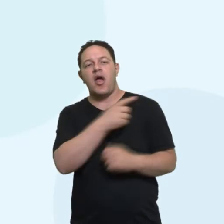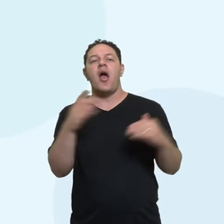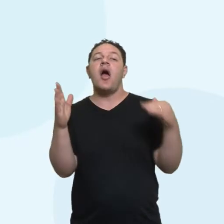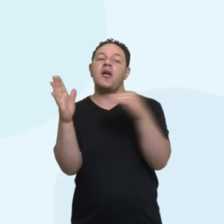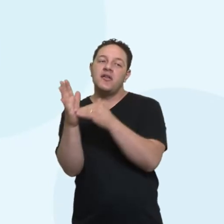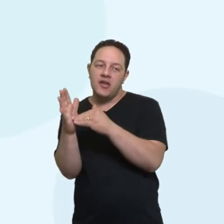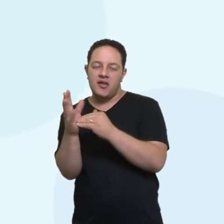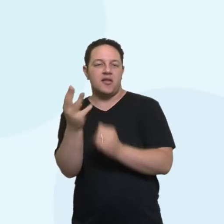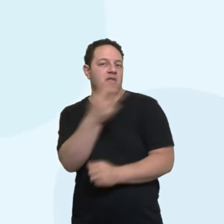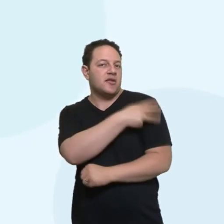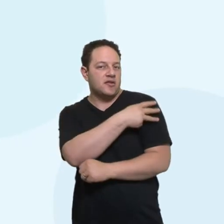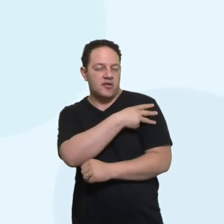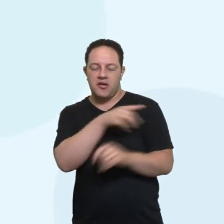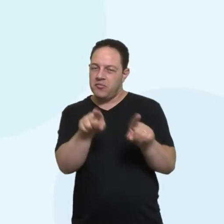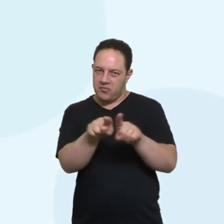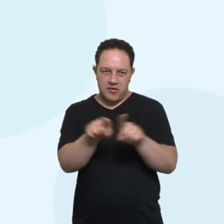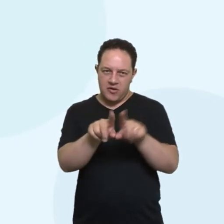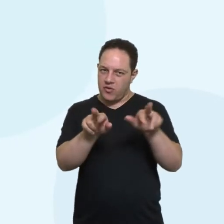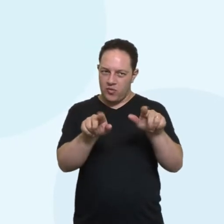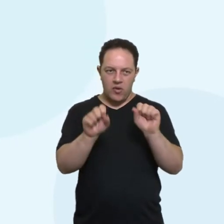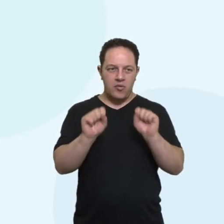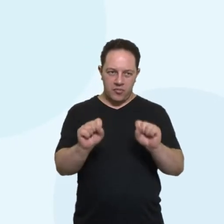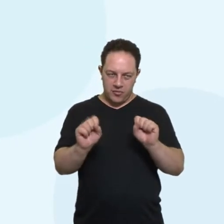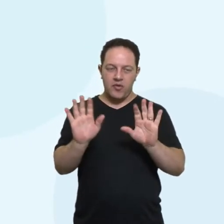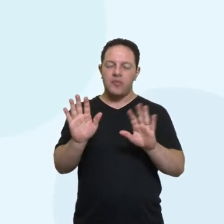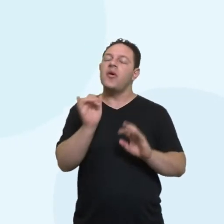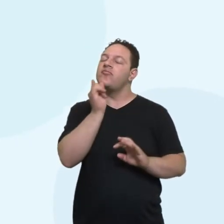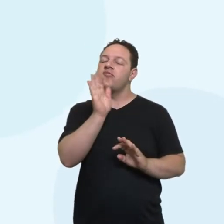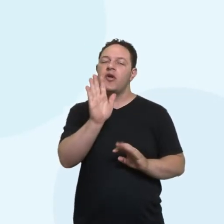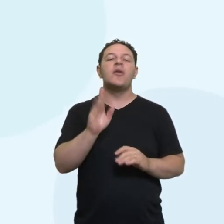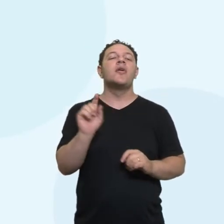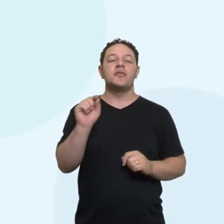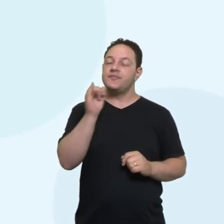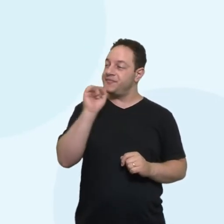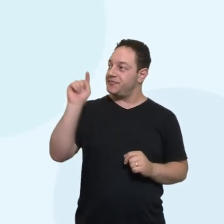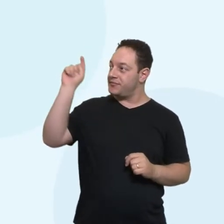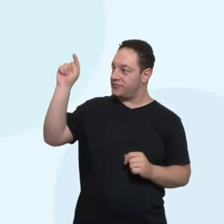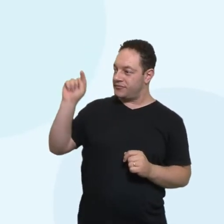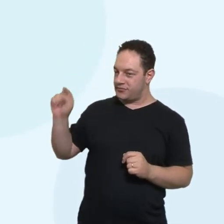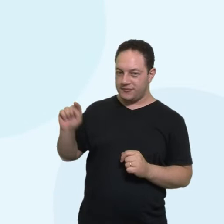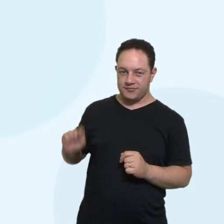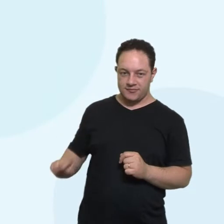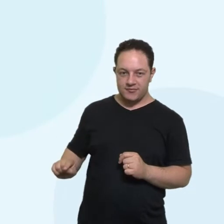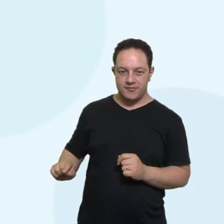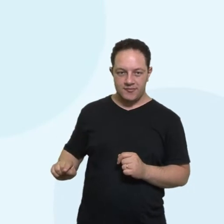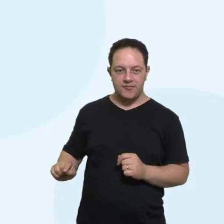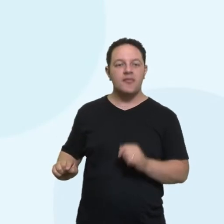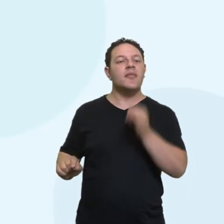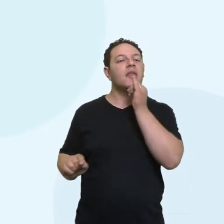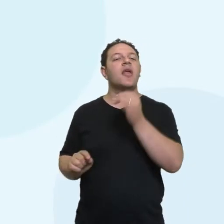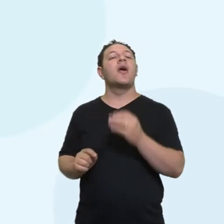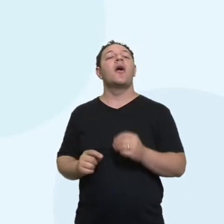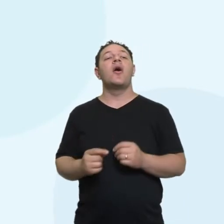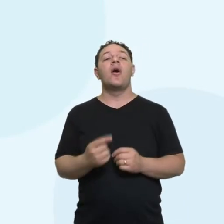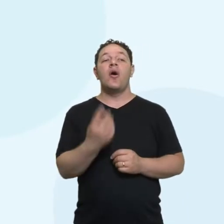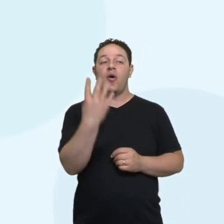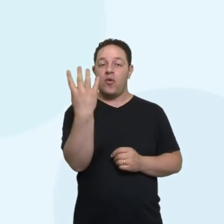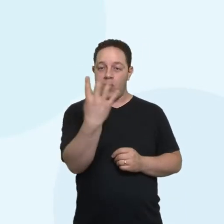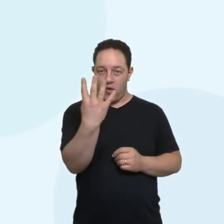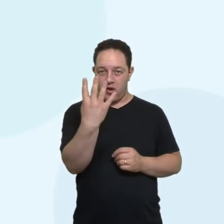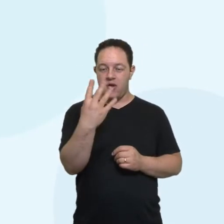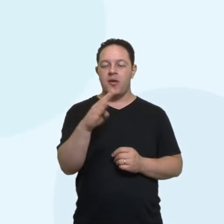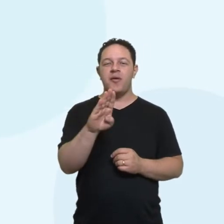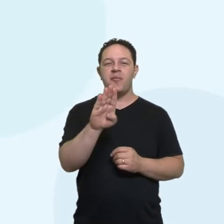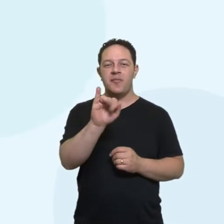do Ensino Médio então é válido para os dois mas o que queremos dizer que por mais que inicie por exemplo 4º bimestre se